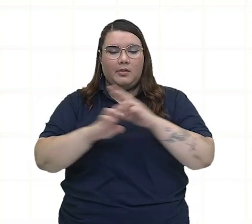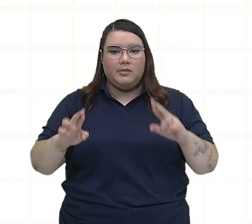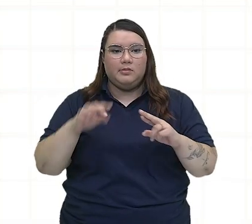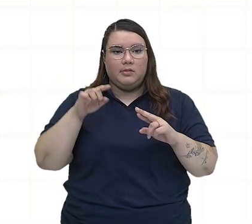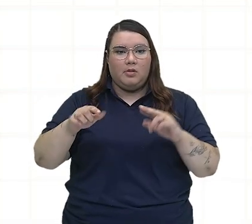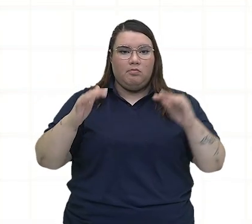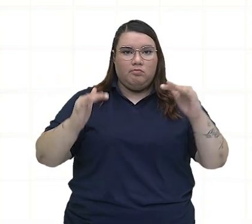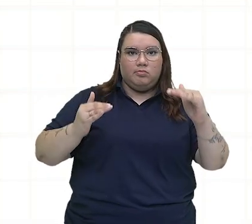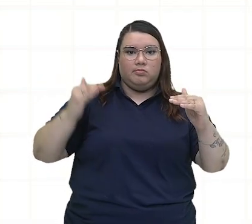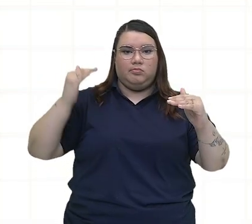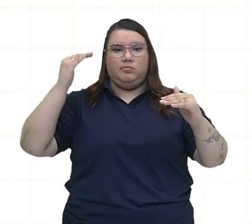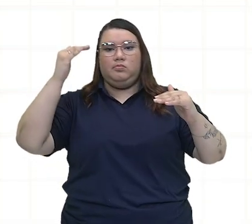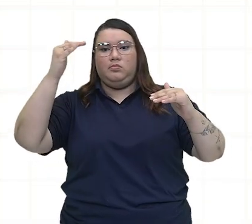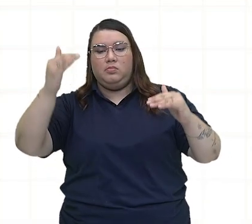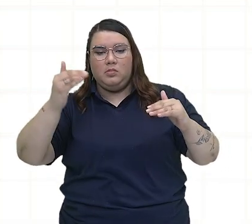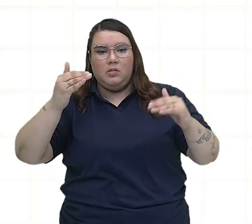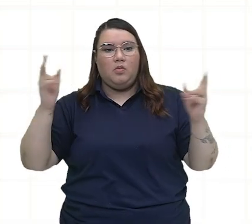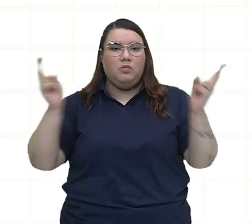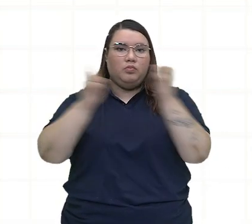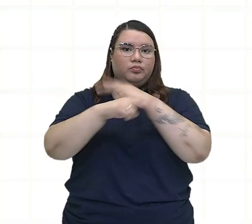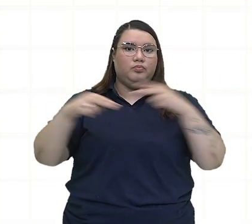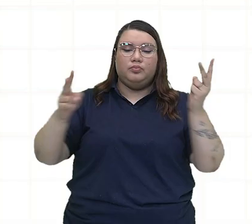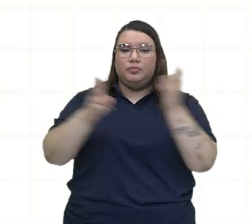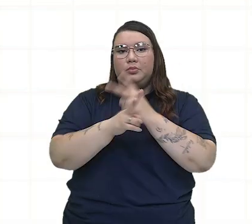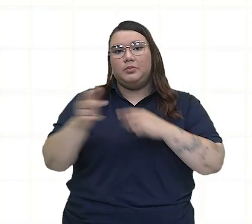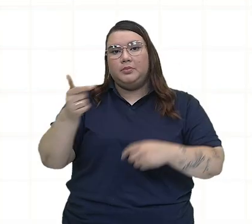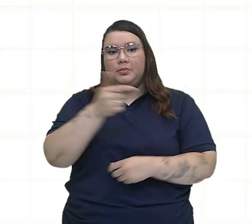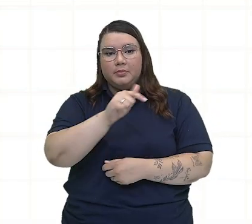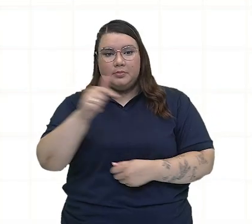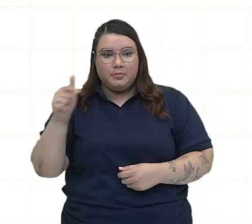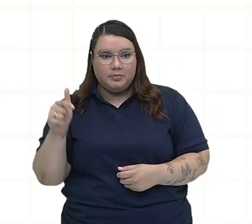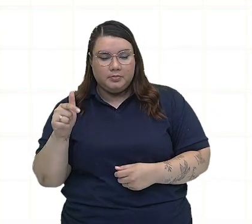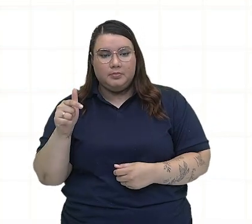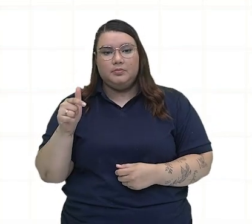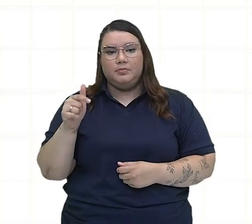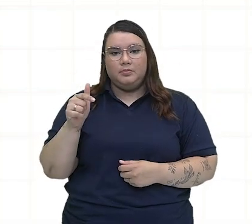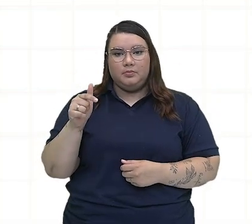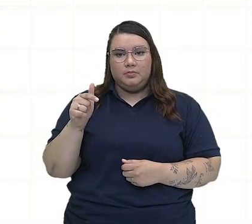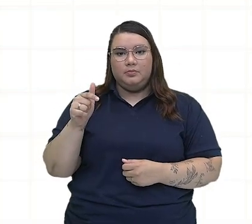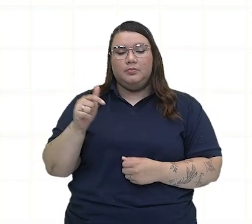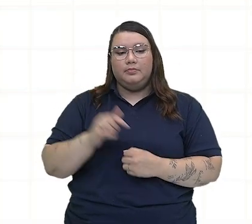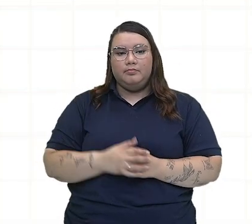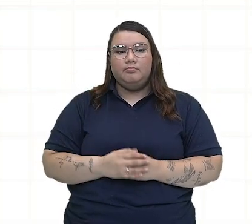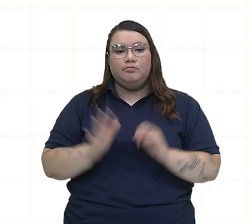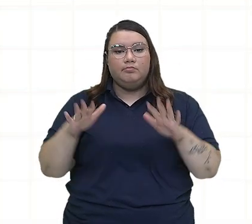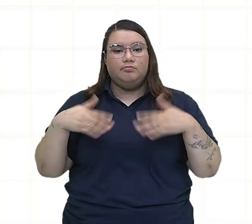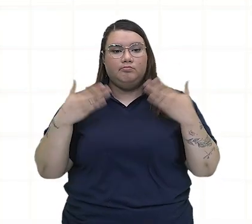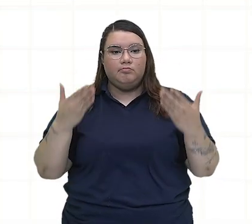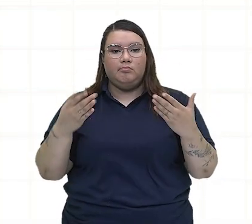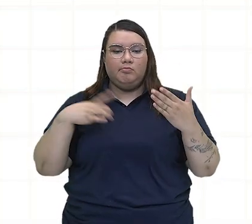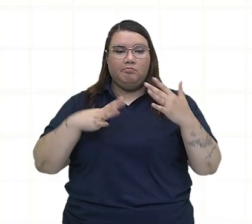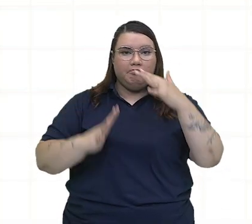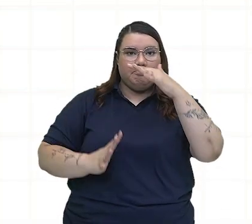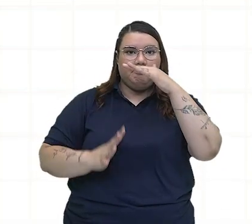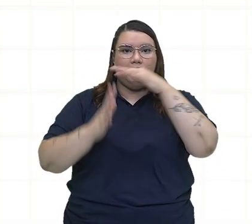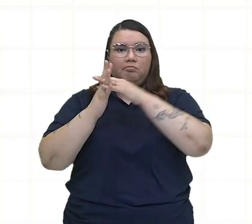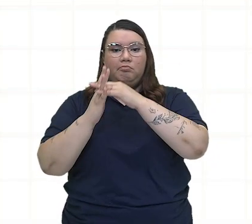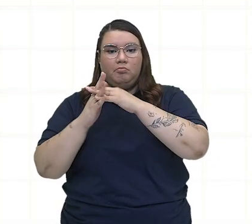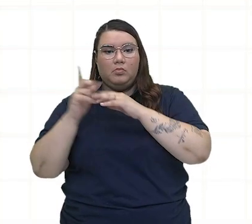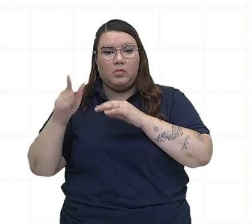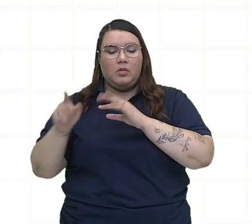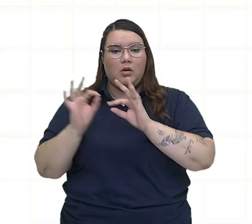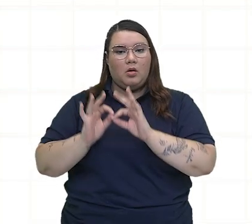essas elevadas montanhas, elas vão bloquear a passagem dos ventos úmidos. E ao atingir